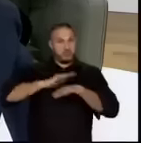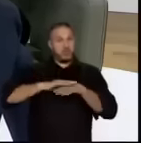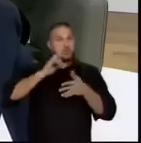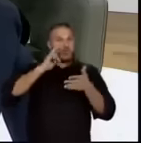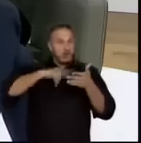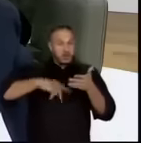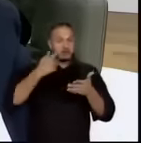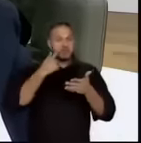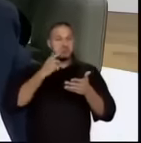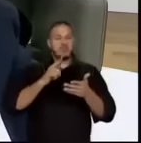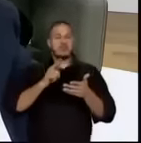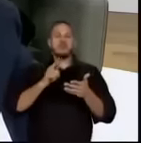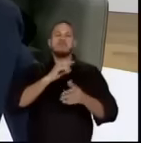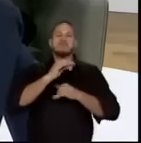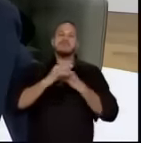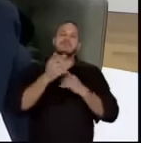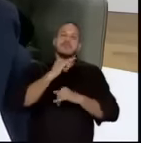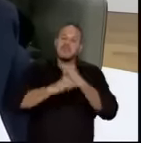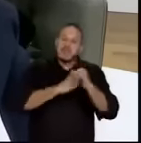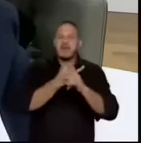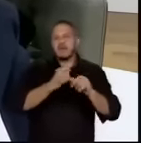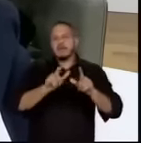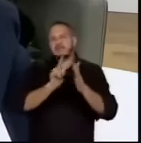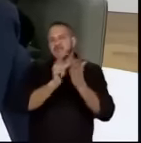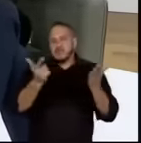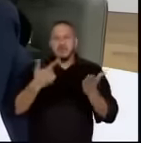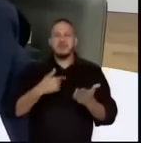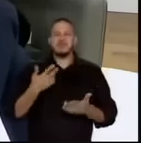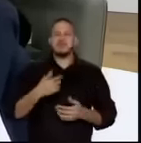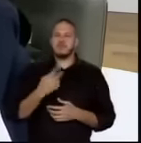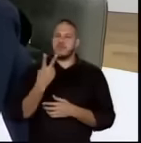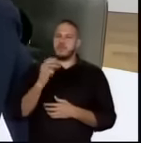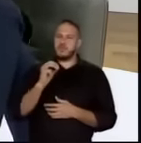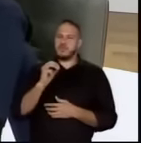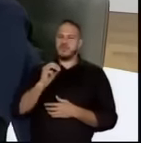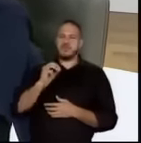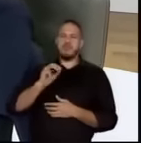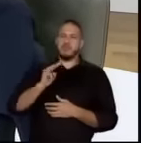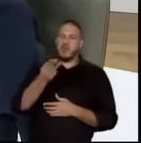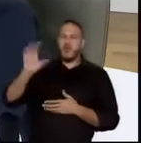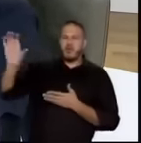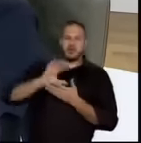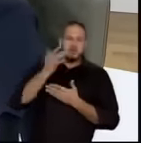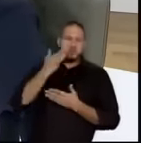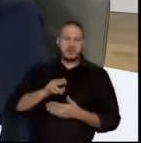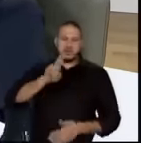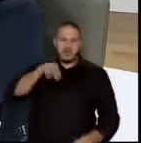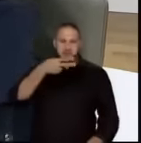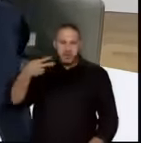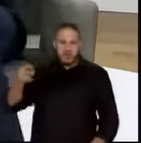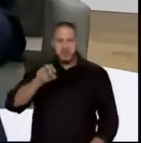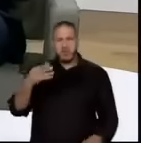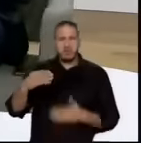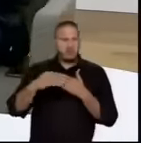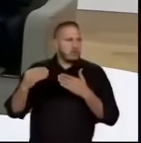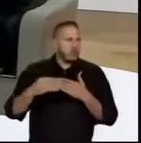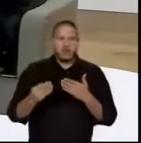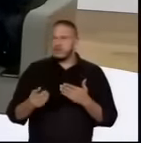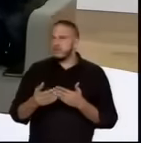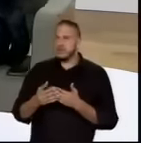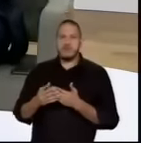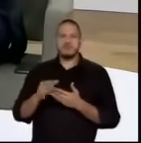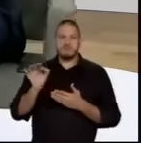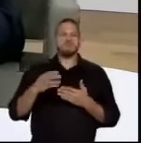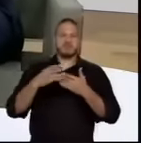imprensa. Os 20 milhões agora não sei se são euros ou se são dólares que foram mencionados.